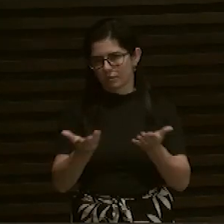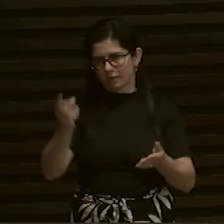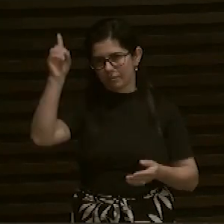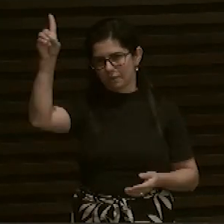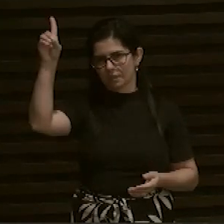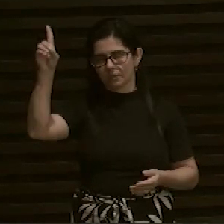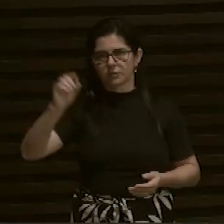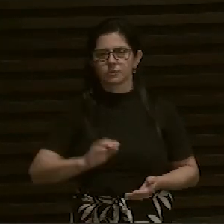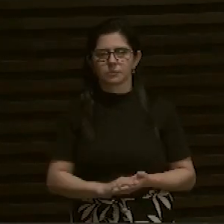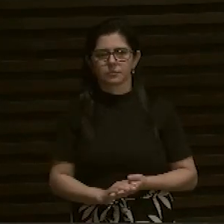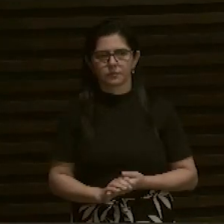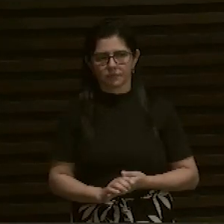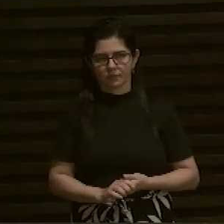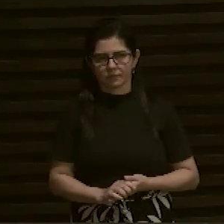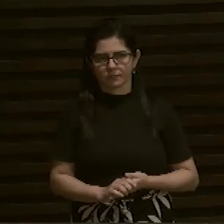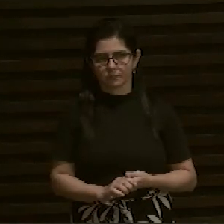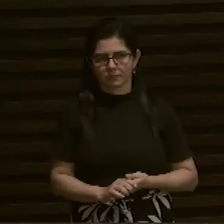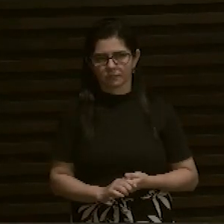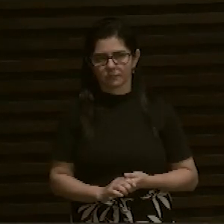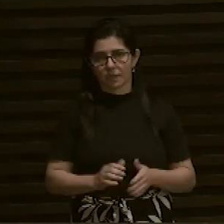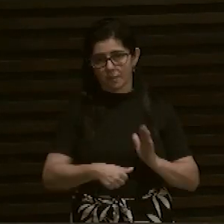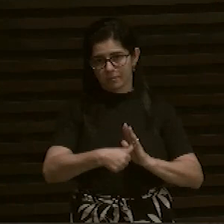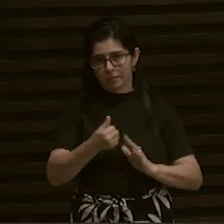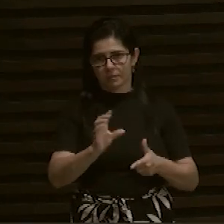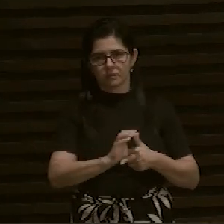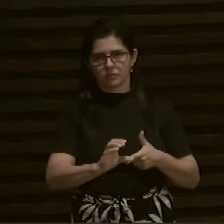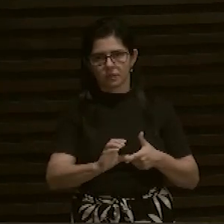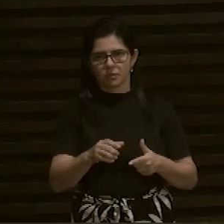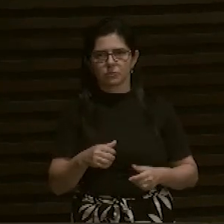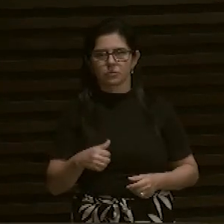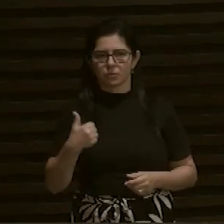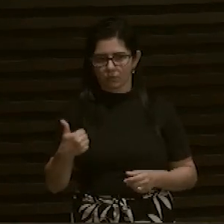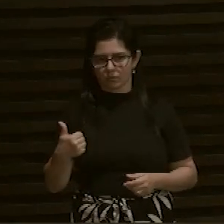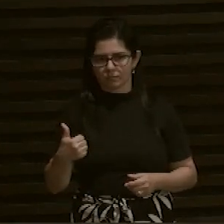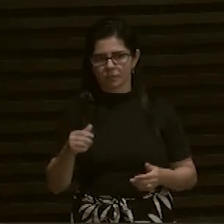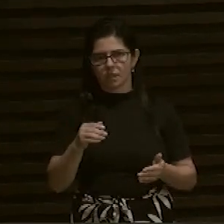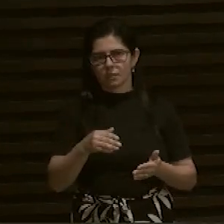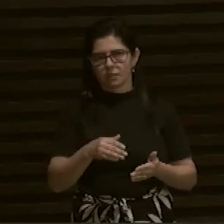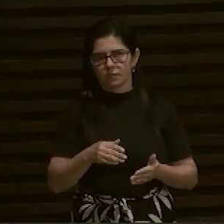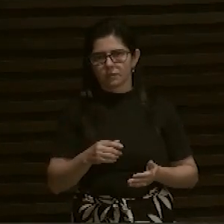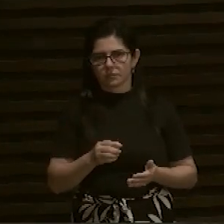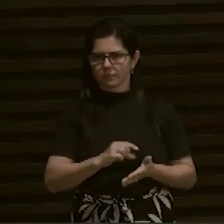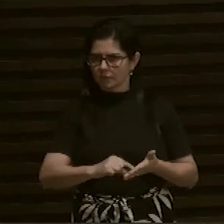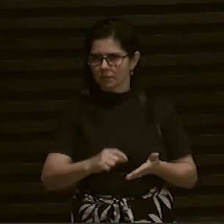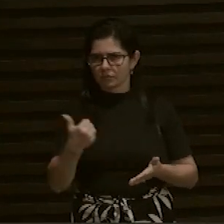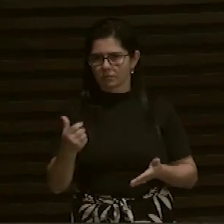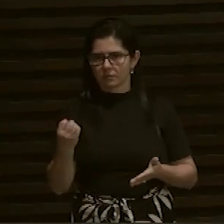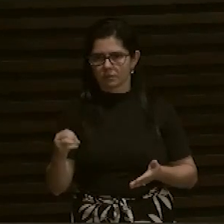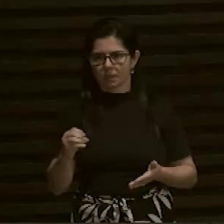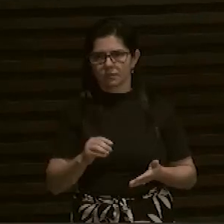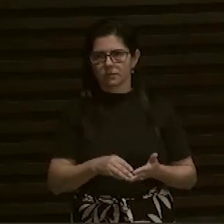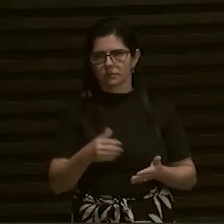voltando aqui, tá? Na carta. Então, 1 Coríntios 1, de 10 a 13. Fala assim: